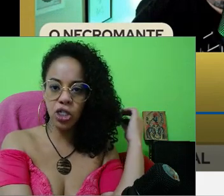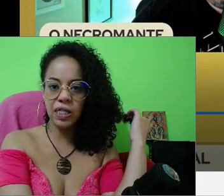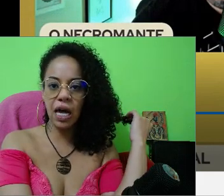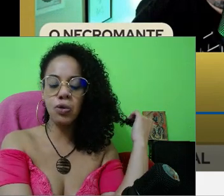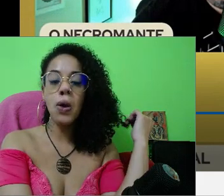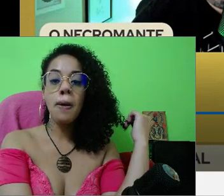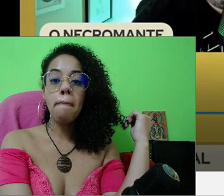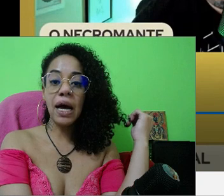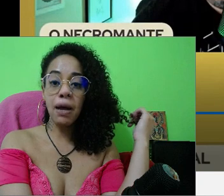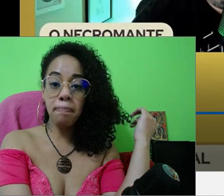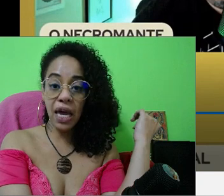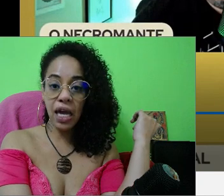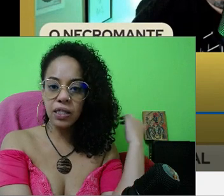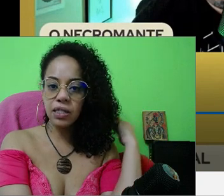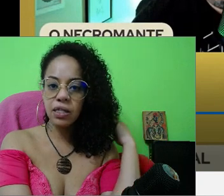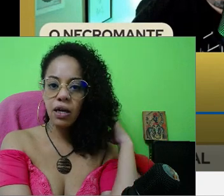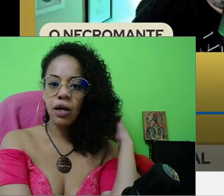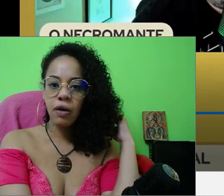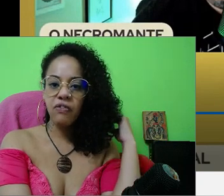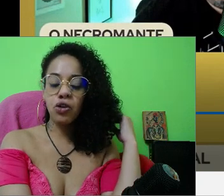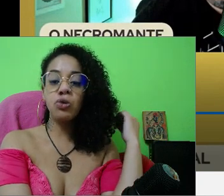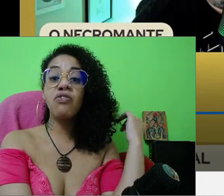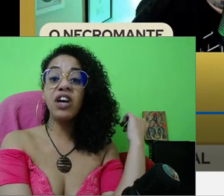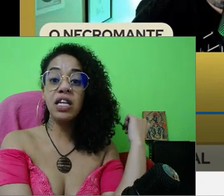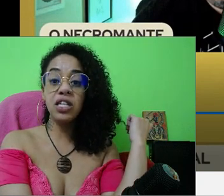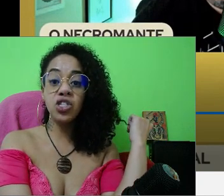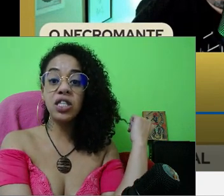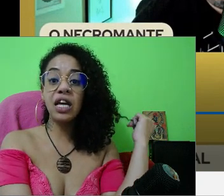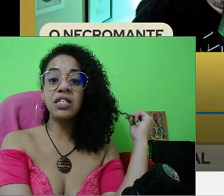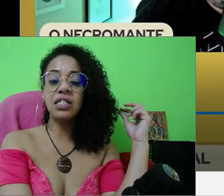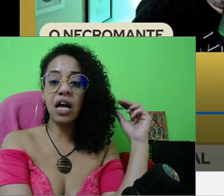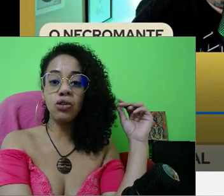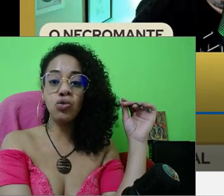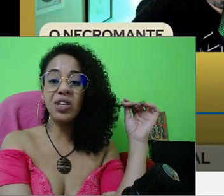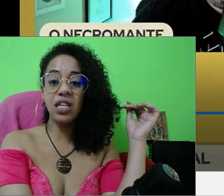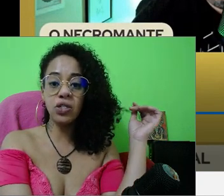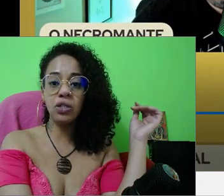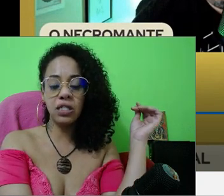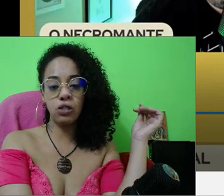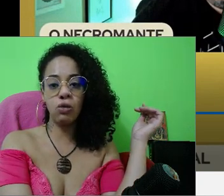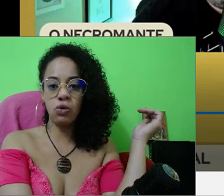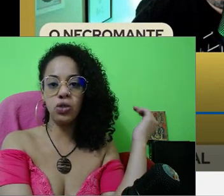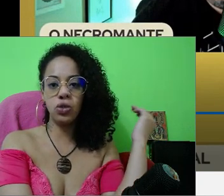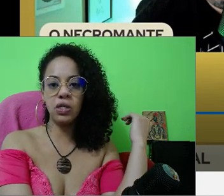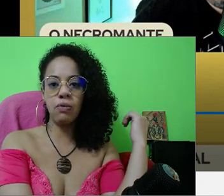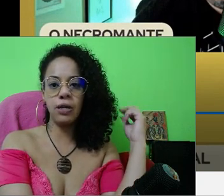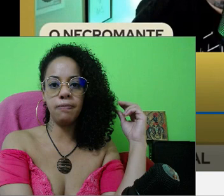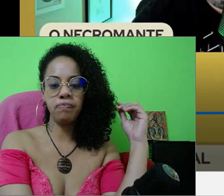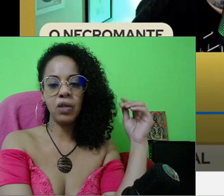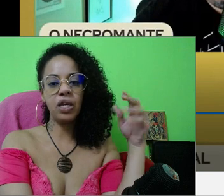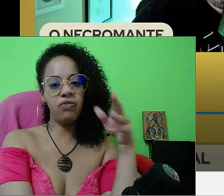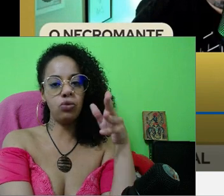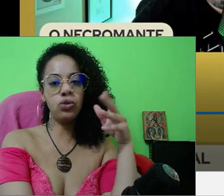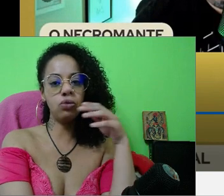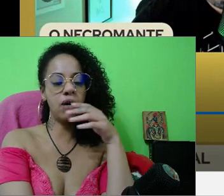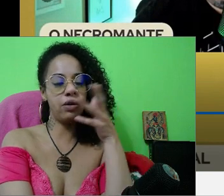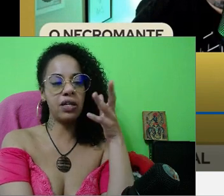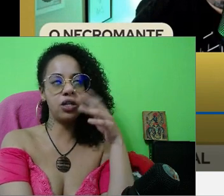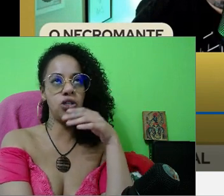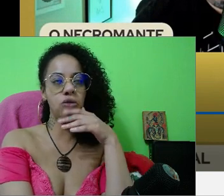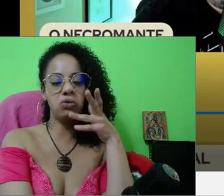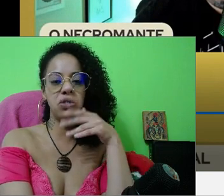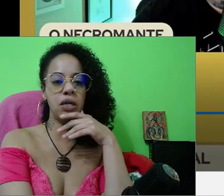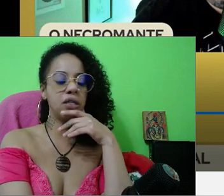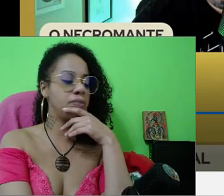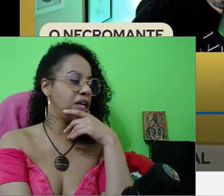crescendo tá monetizado parabéns Fico muito feliz de ter estado no início dessa sua construção aí que virou